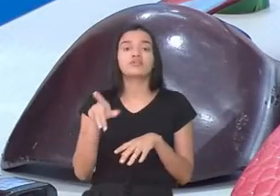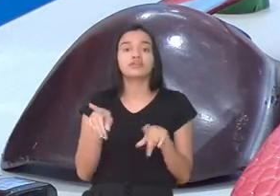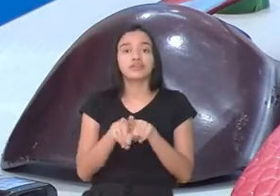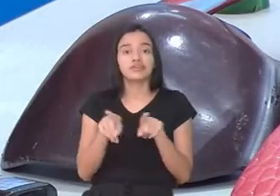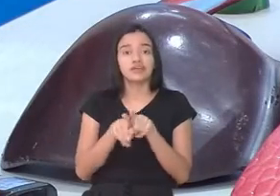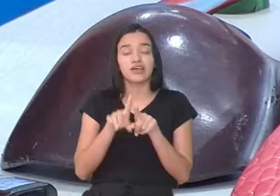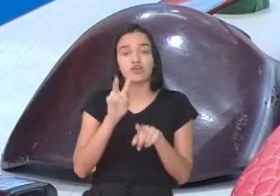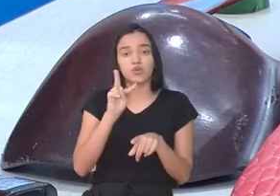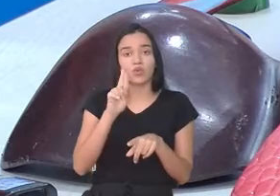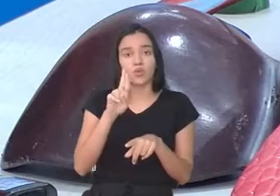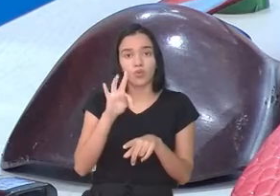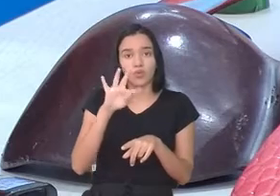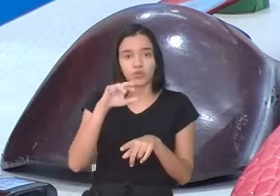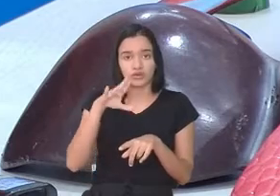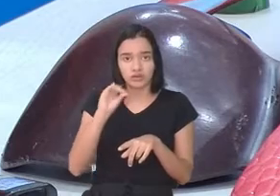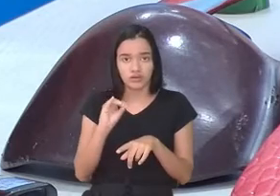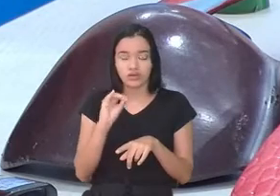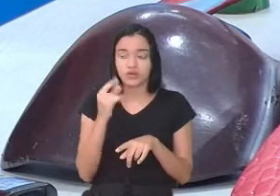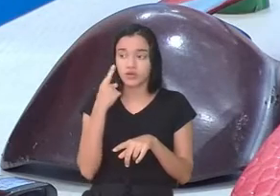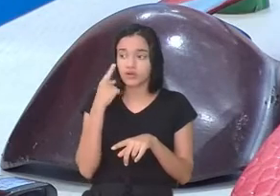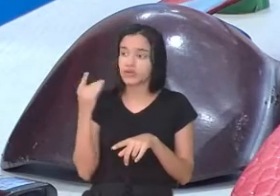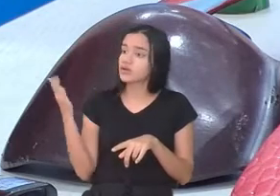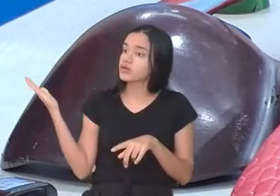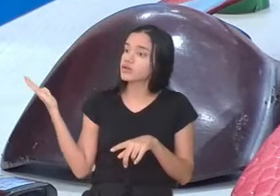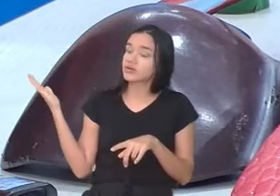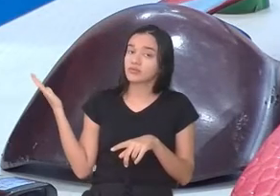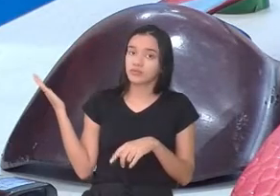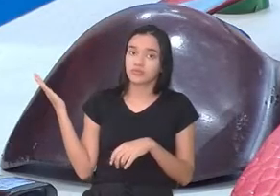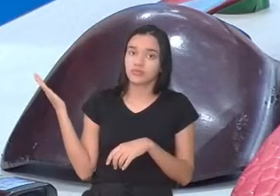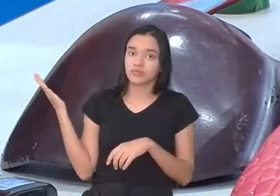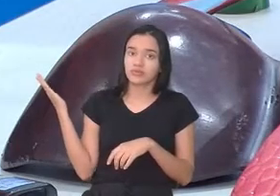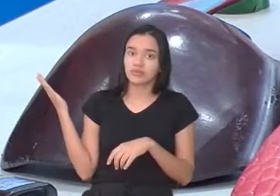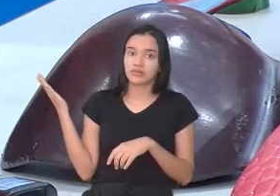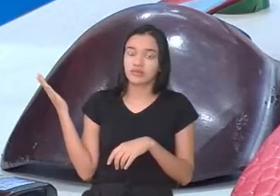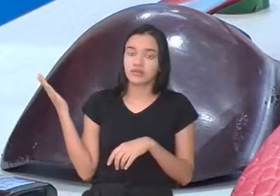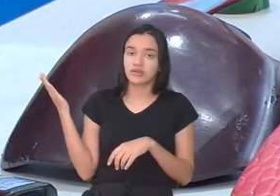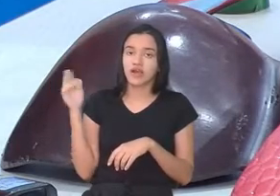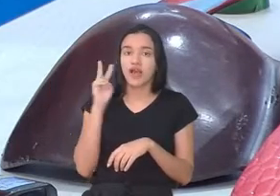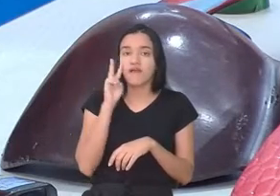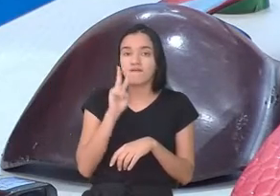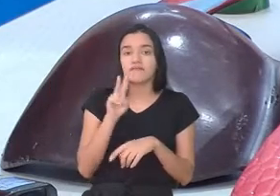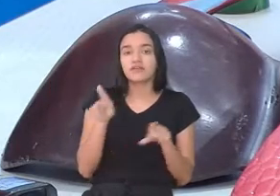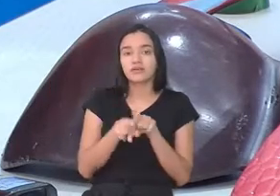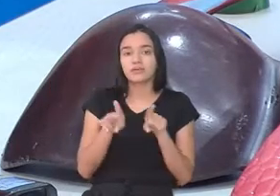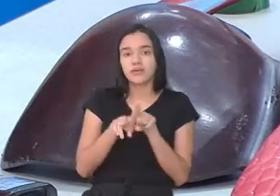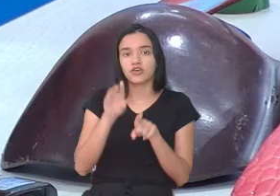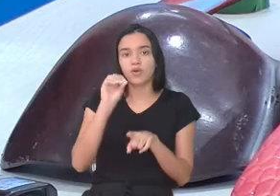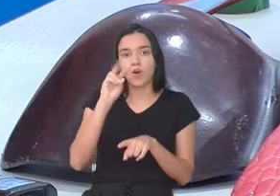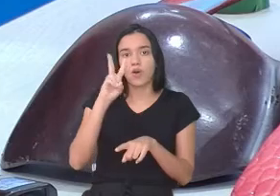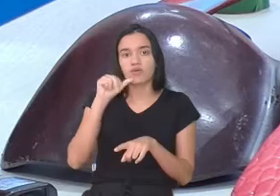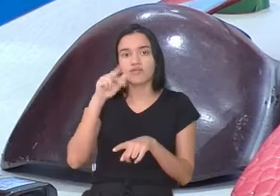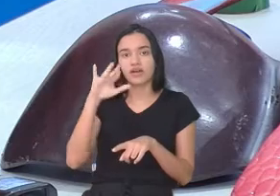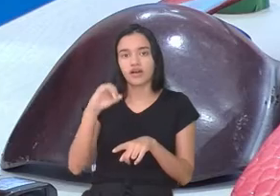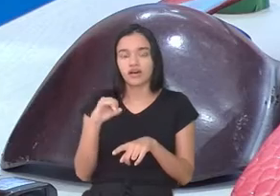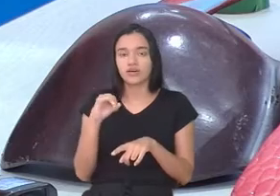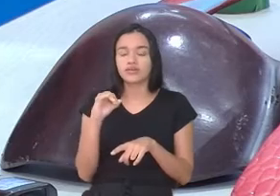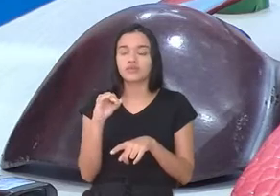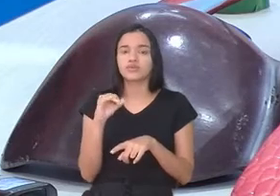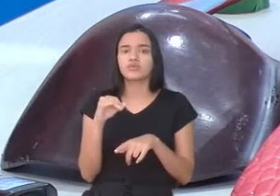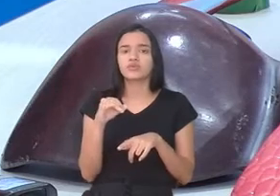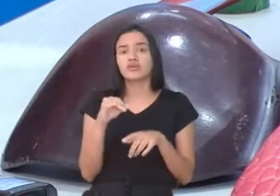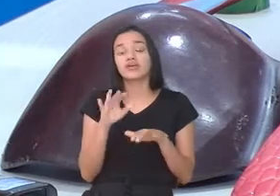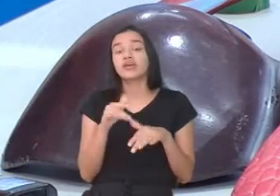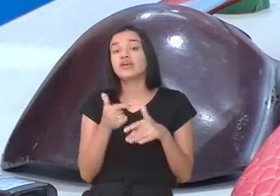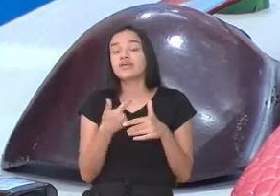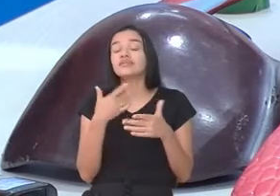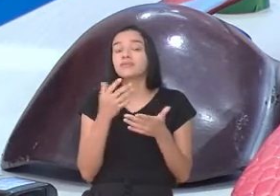para vocês verem, né? Então, as tubas uterinas estão aqui, vocês vão ver os ovários, vão ter a chance de ver e onde